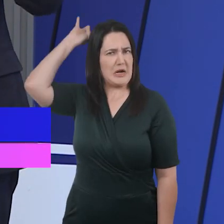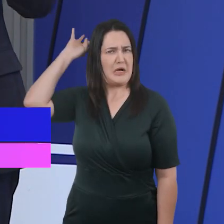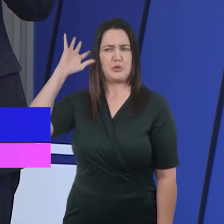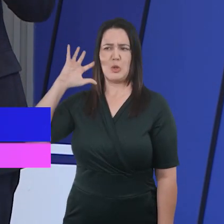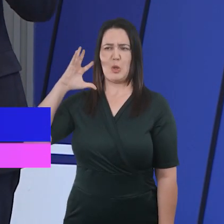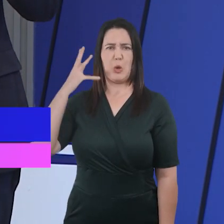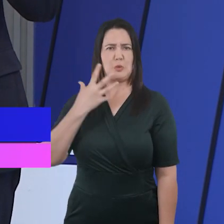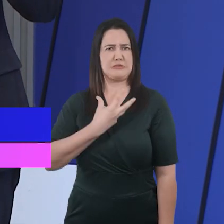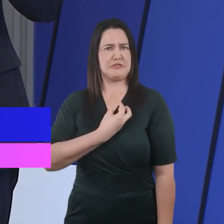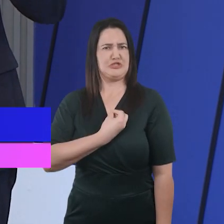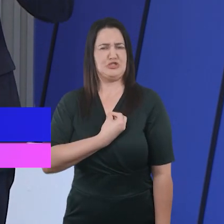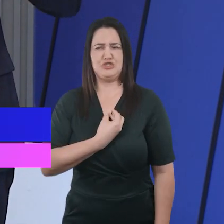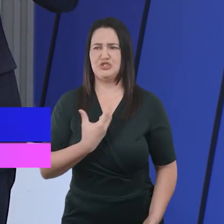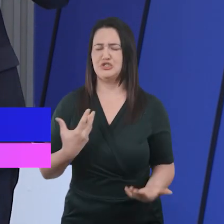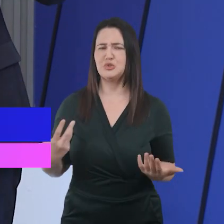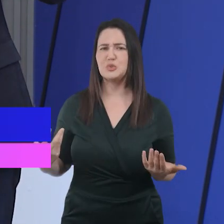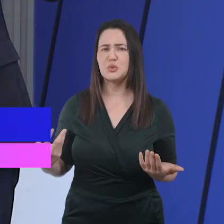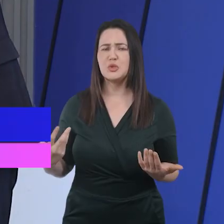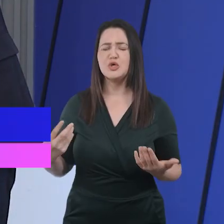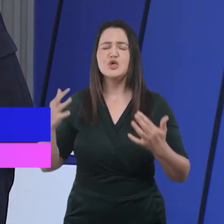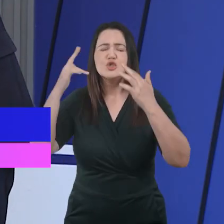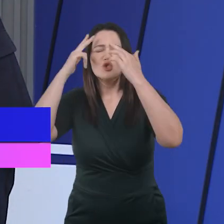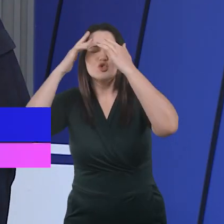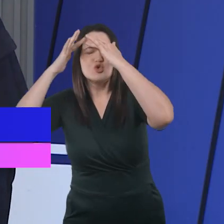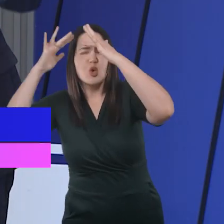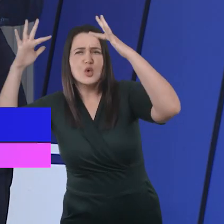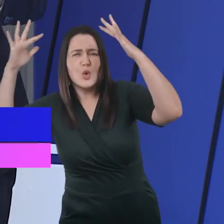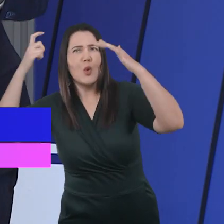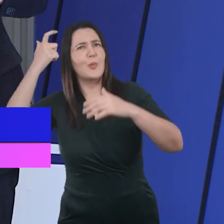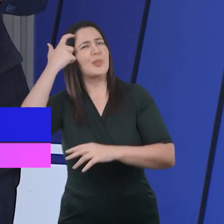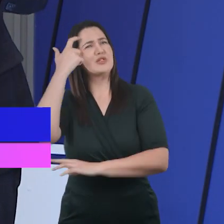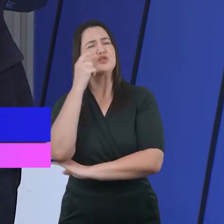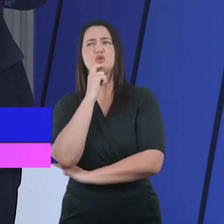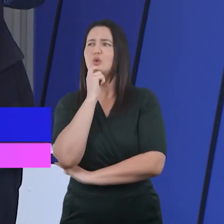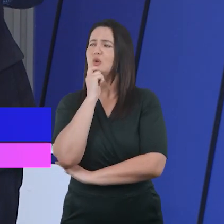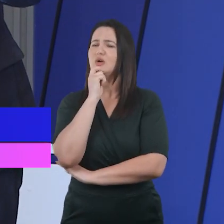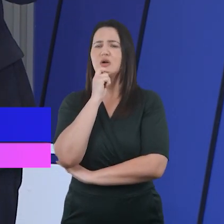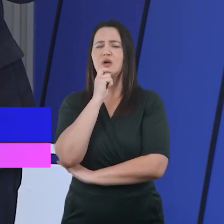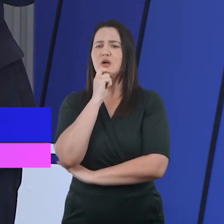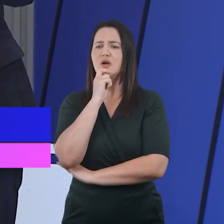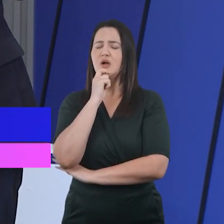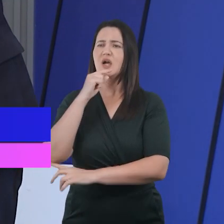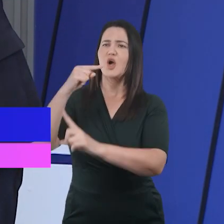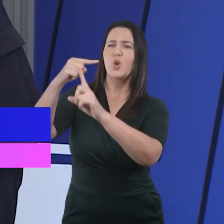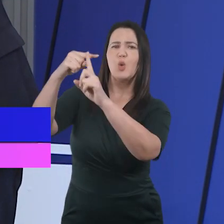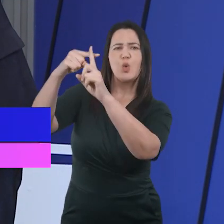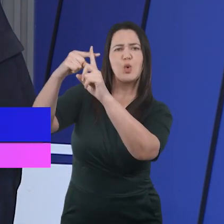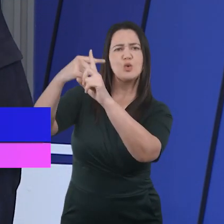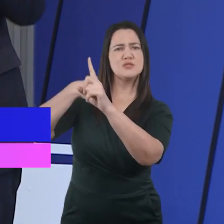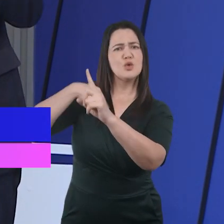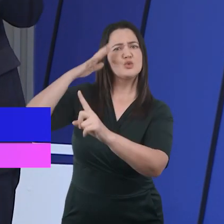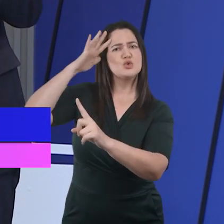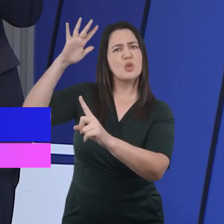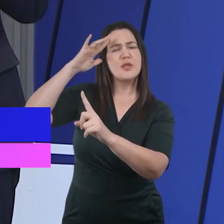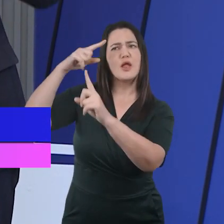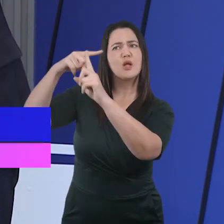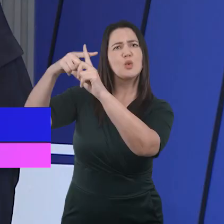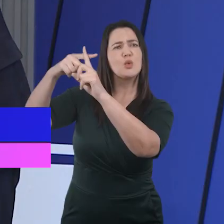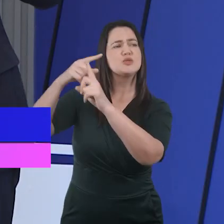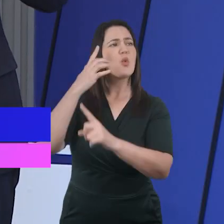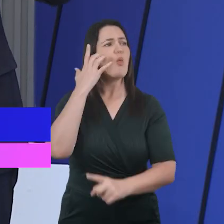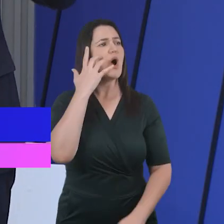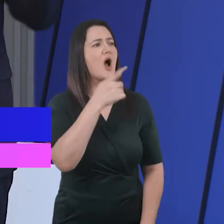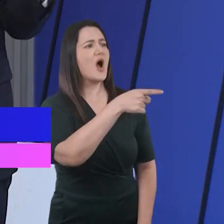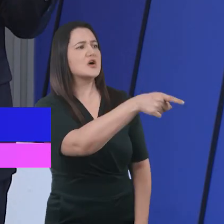igreja cristã, que estava sendo perseguida pelos pagãos, ela se torna a igreja do Estado, porque